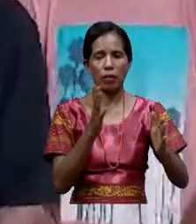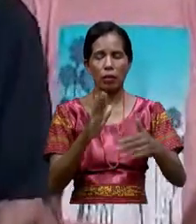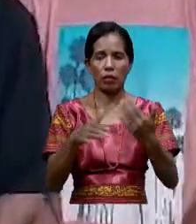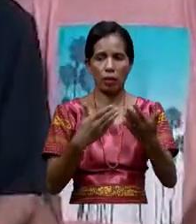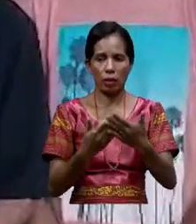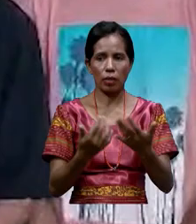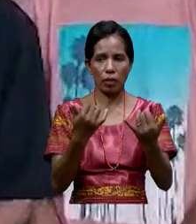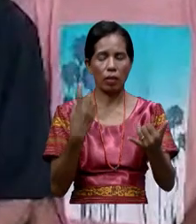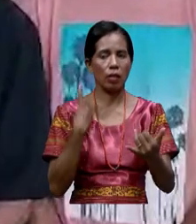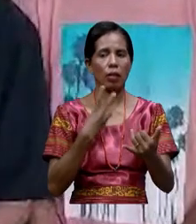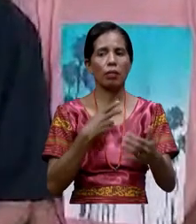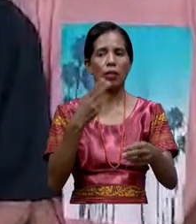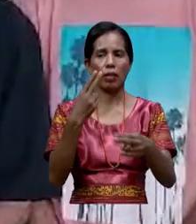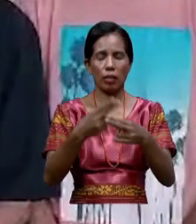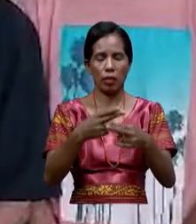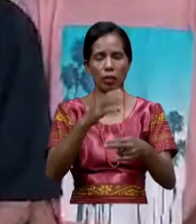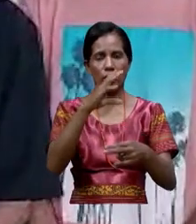Portanto, ida nem maganaran simic